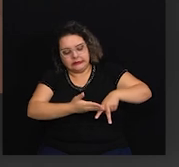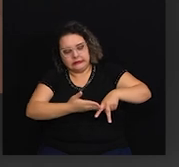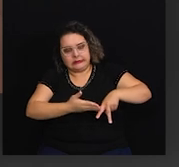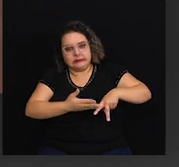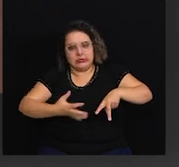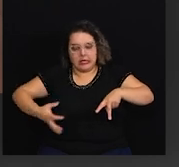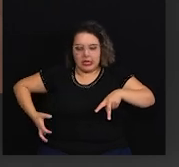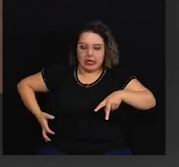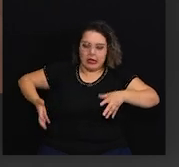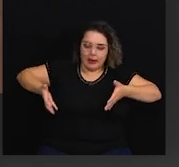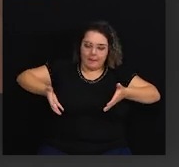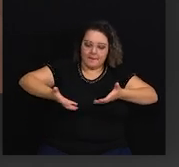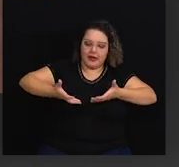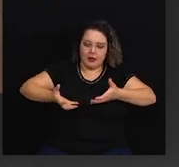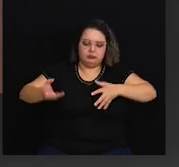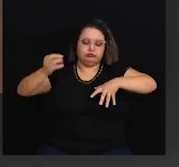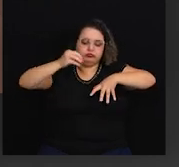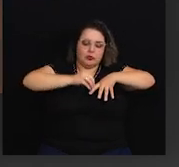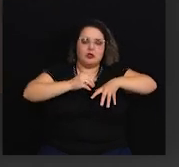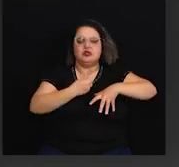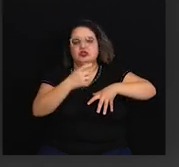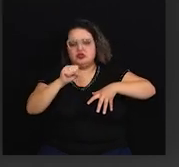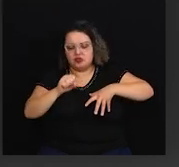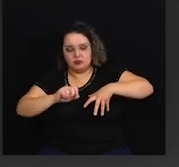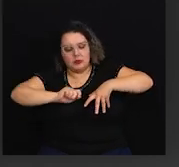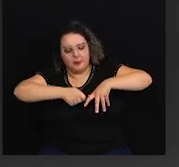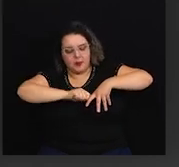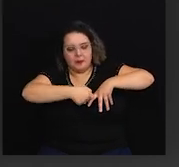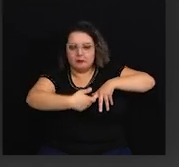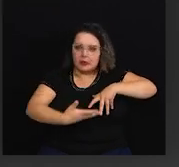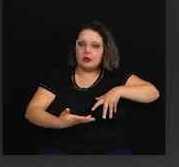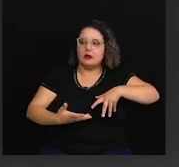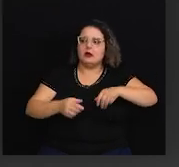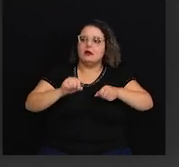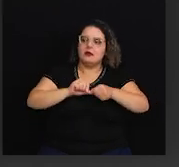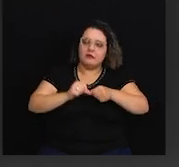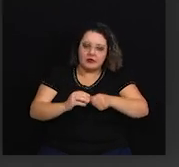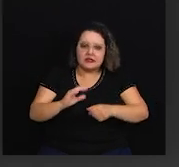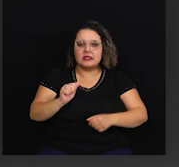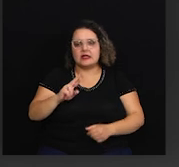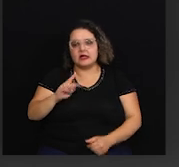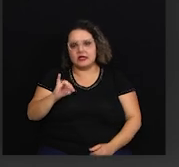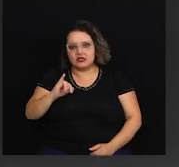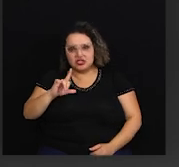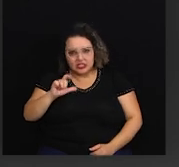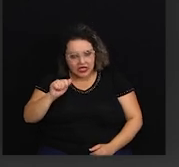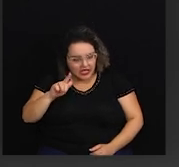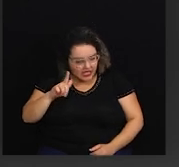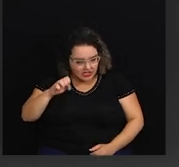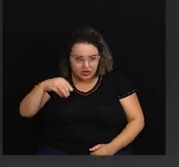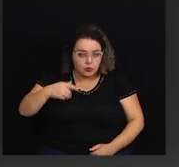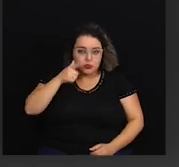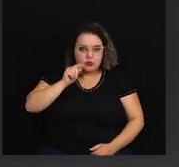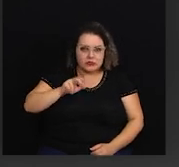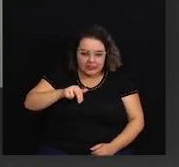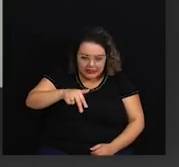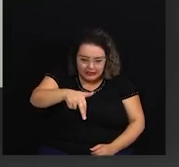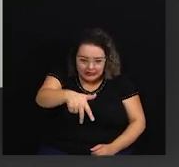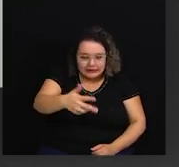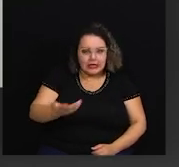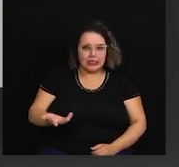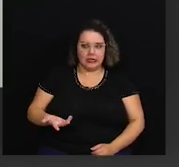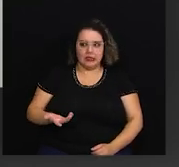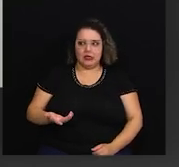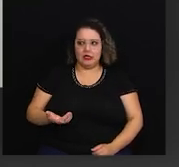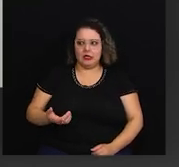jogou o osso placa 18 botafogo joga o peso para fora que faz a cartilagem acaba cartilagem conseguia mandar e foi